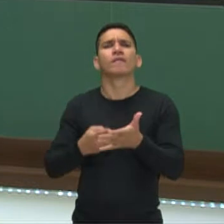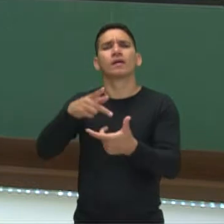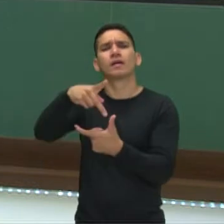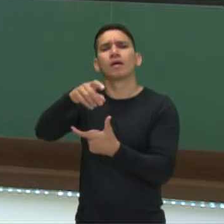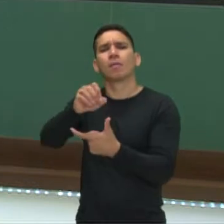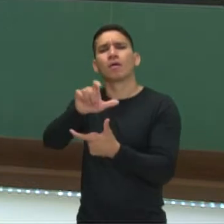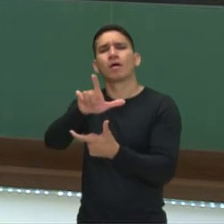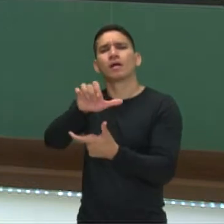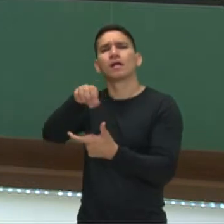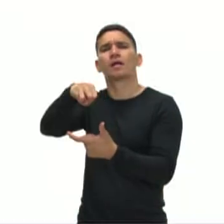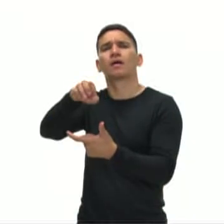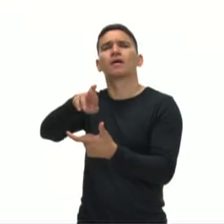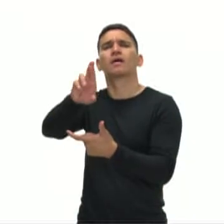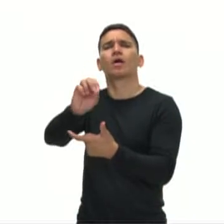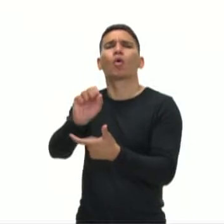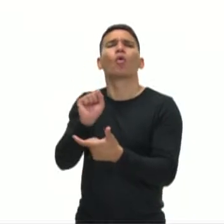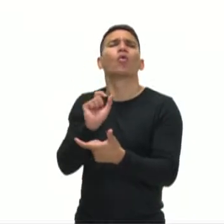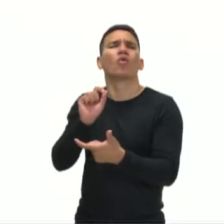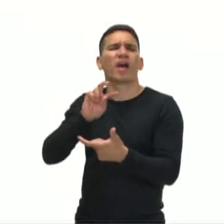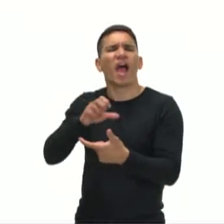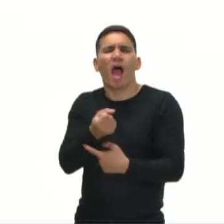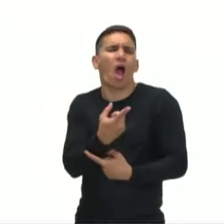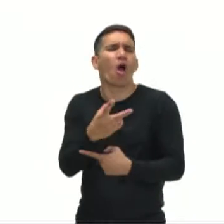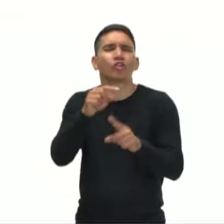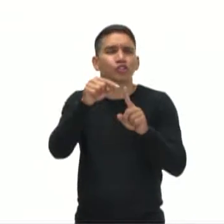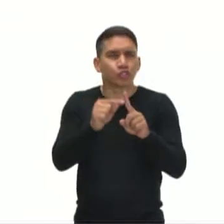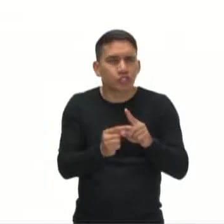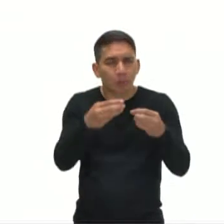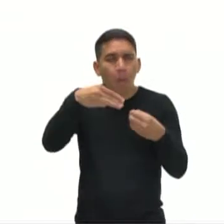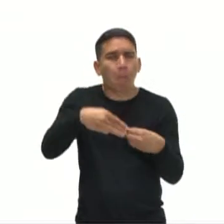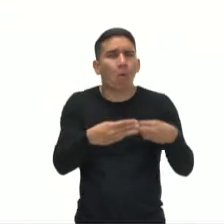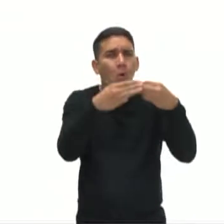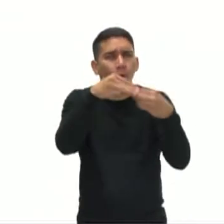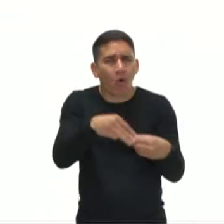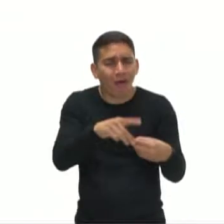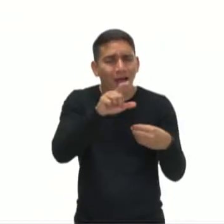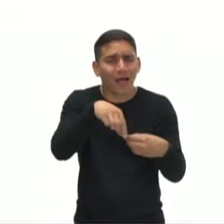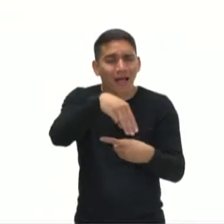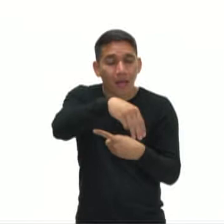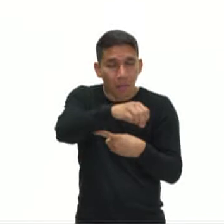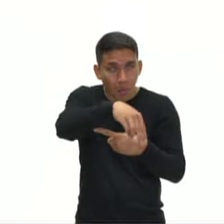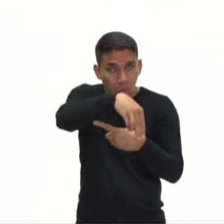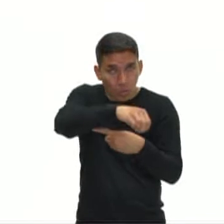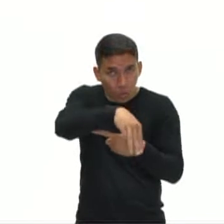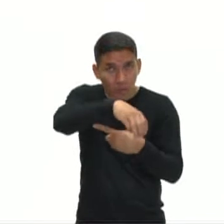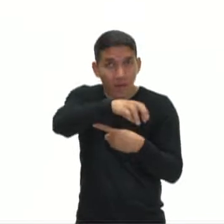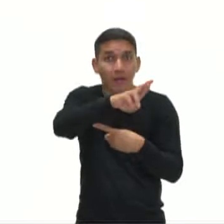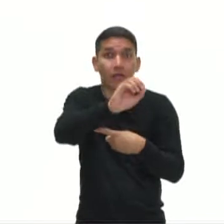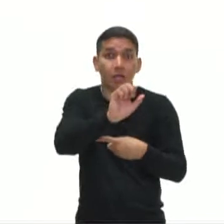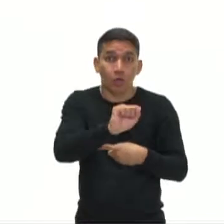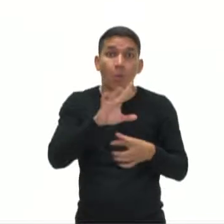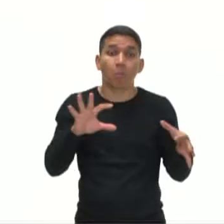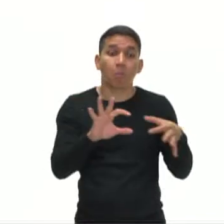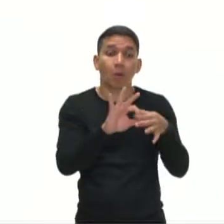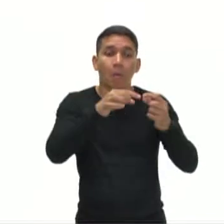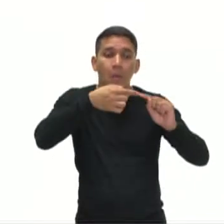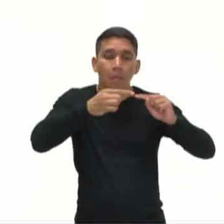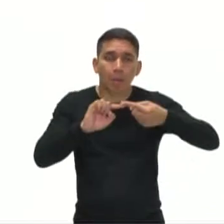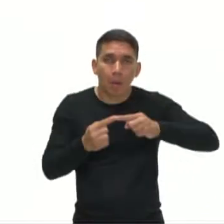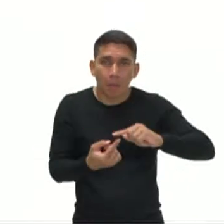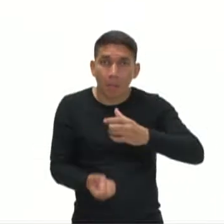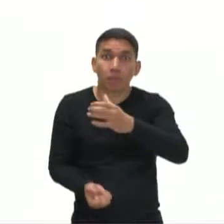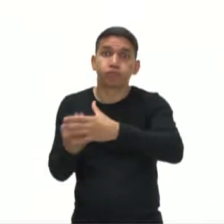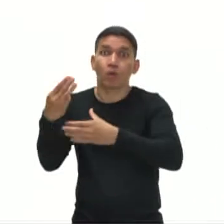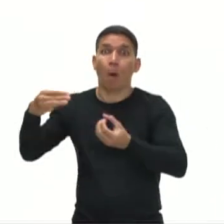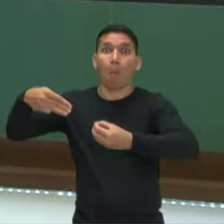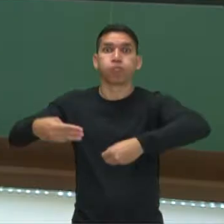polímero. Alguns tipos de moléculas pequenas, chamadas de monômeros, podem ligar-se entre si, dando origem a